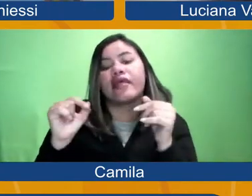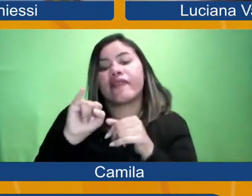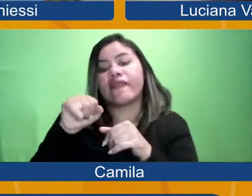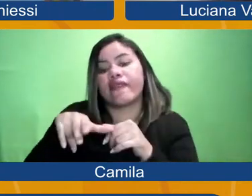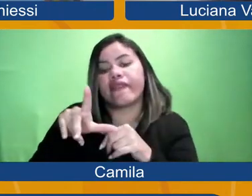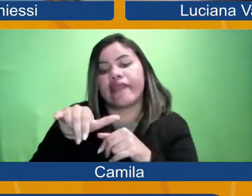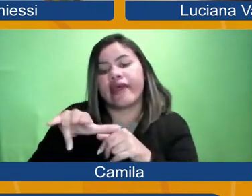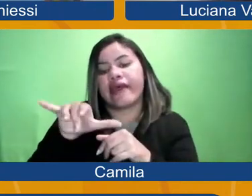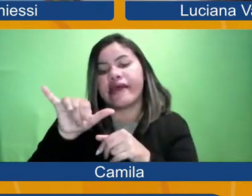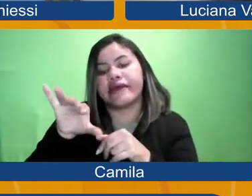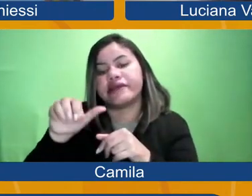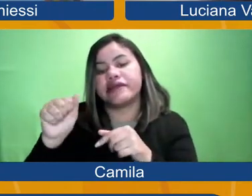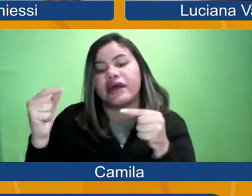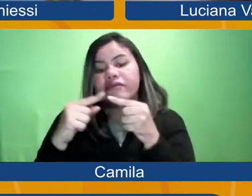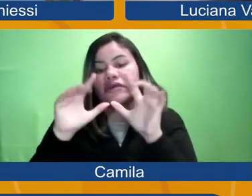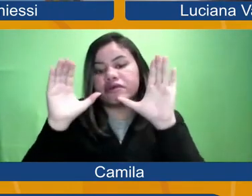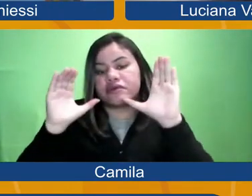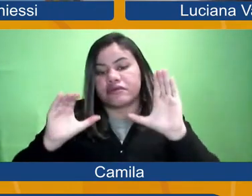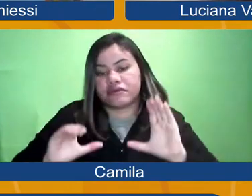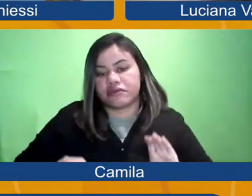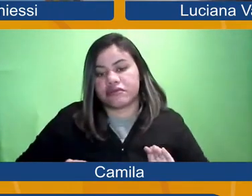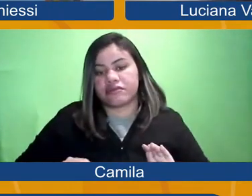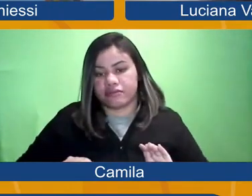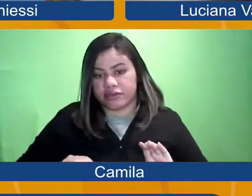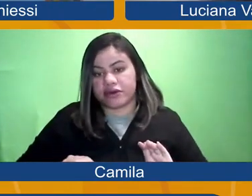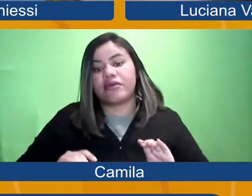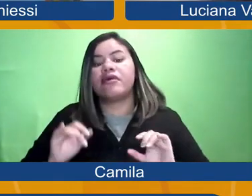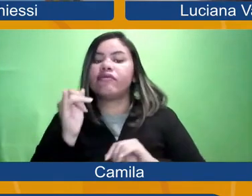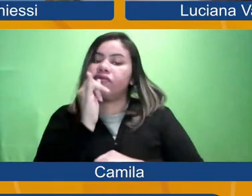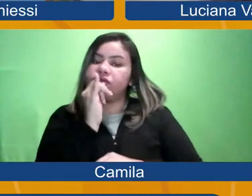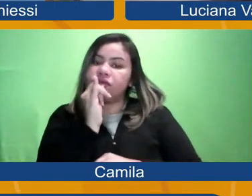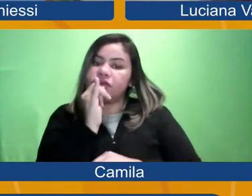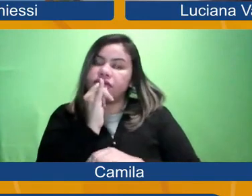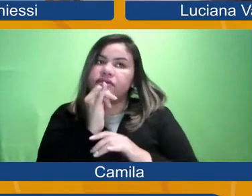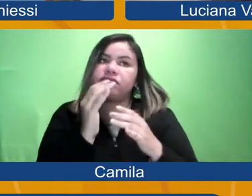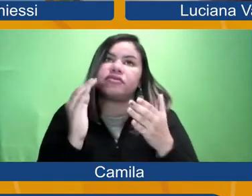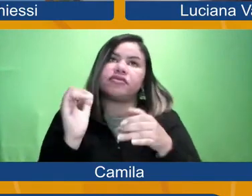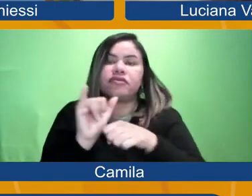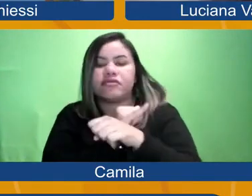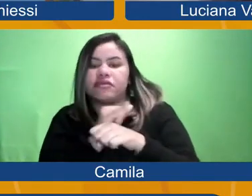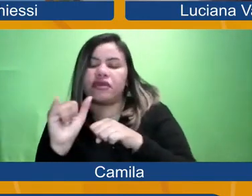pouquinho minimizado, né, esse tipo de estratégia de geoengenharia.